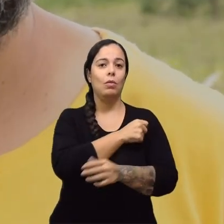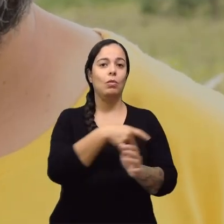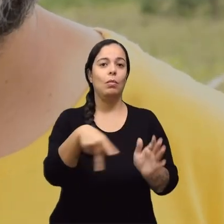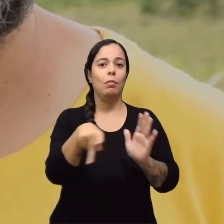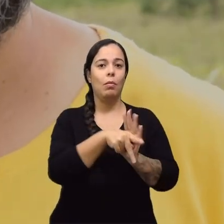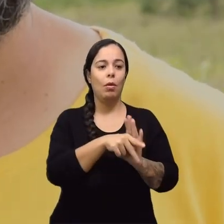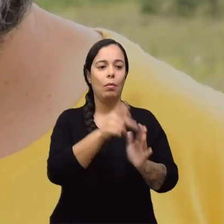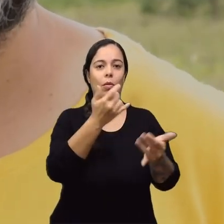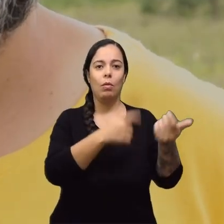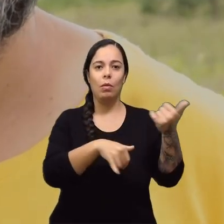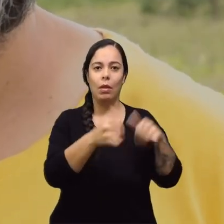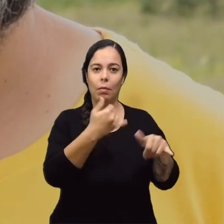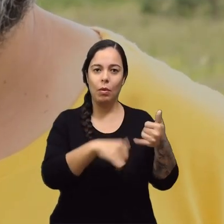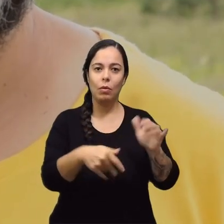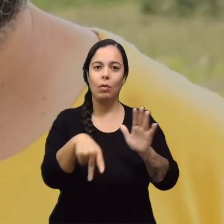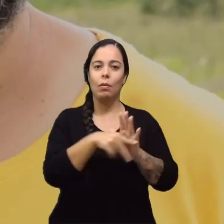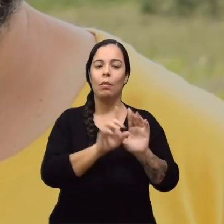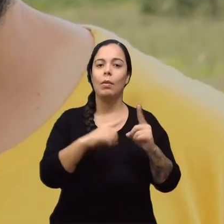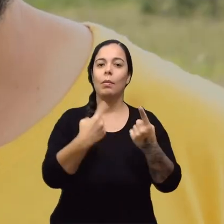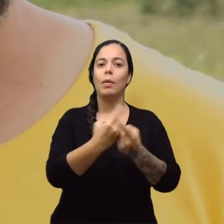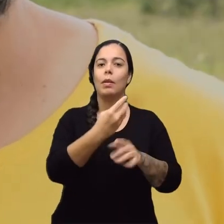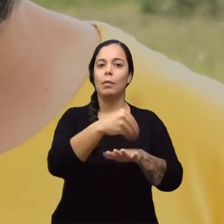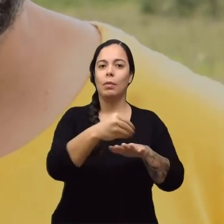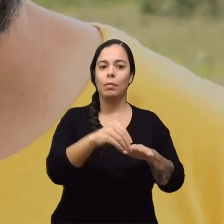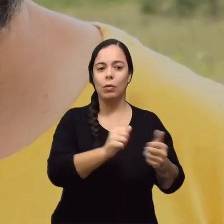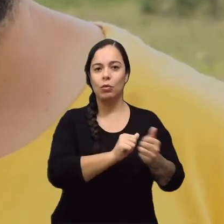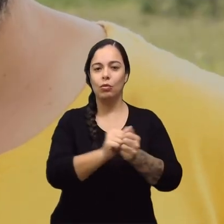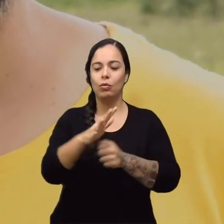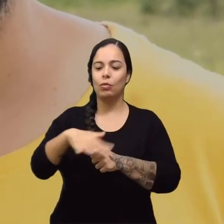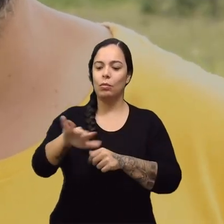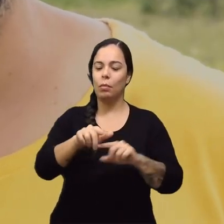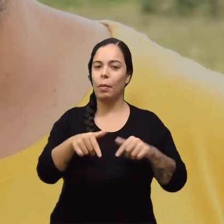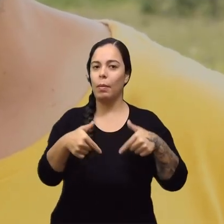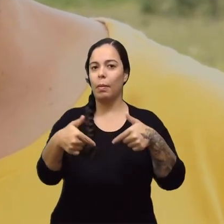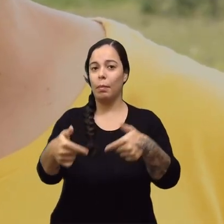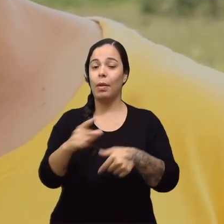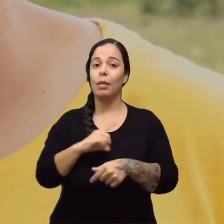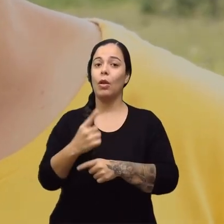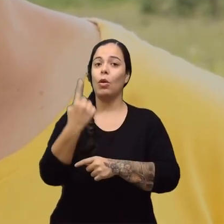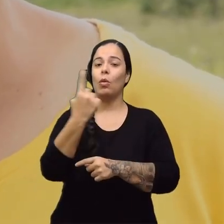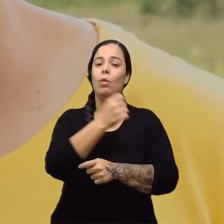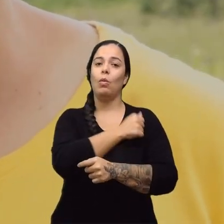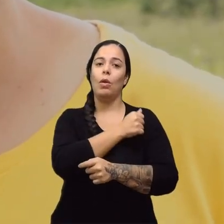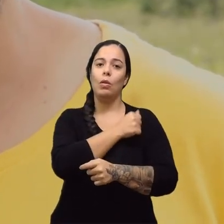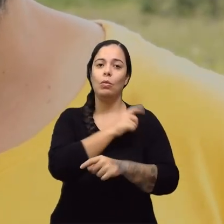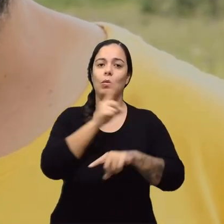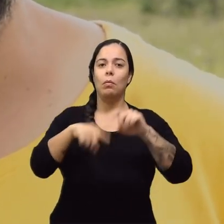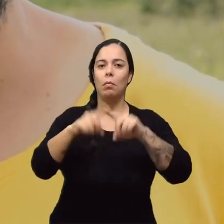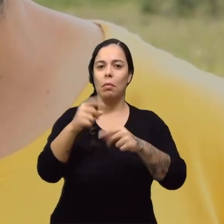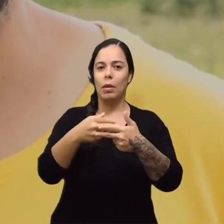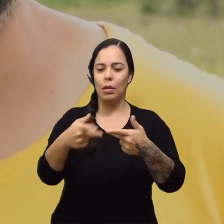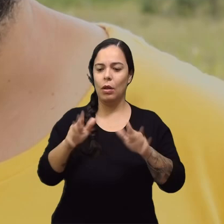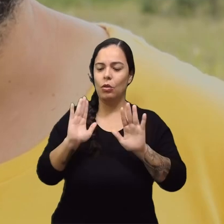do Departamento de Arqueologia, trabalhando com essa área, né? Temos um aluno trabalhando com materiais que já estão depositados no MAI, aqui em